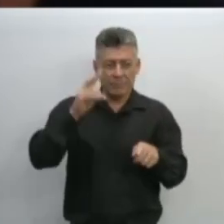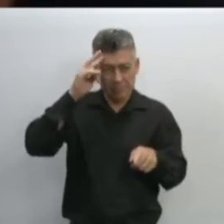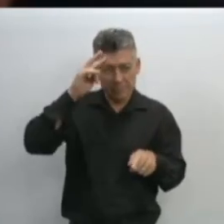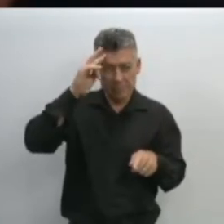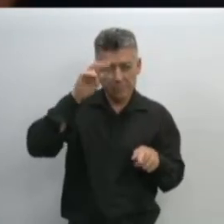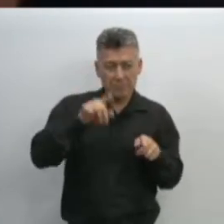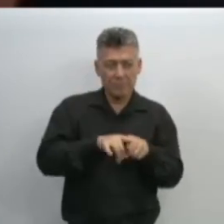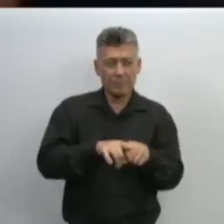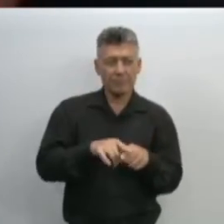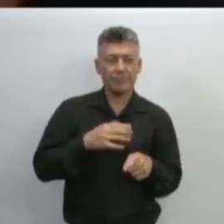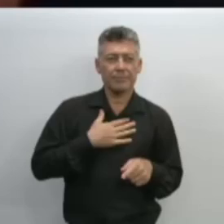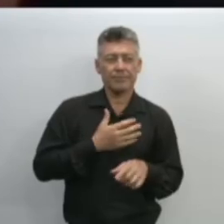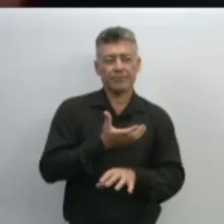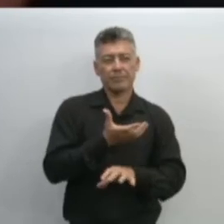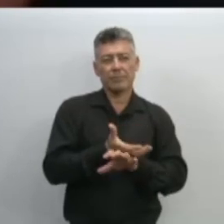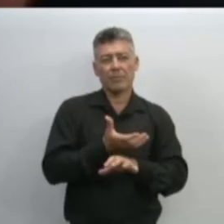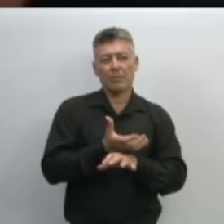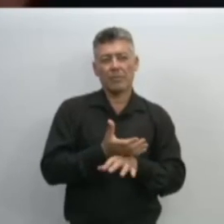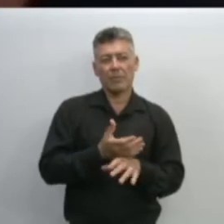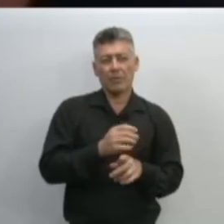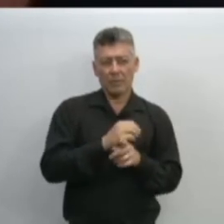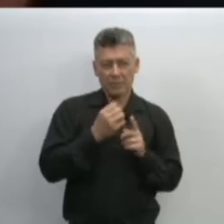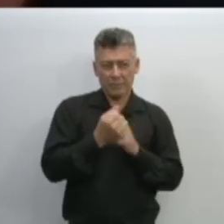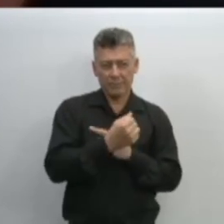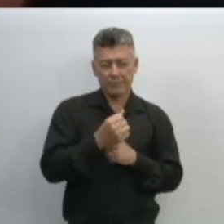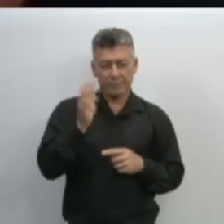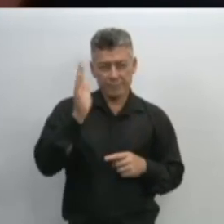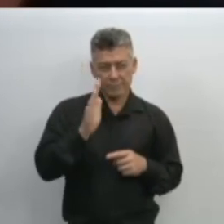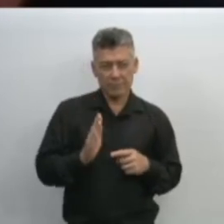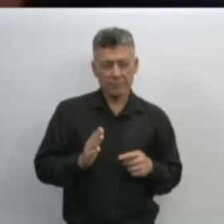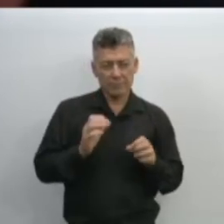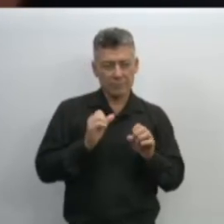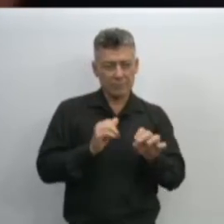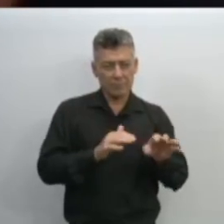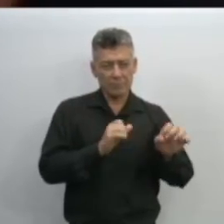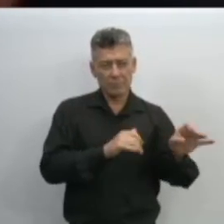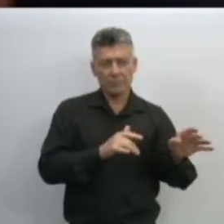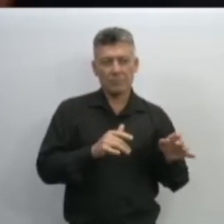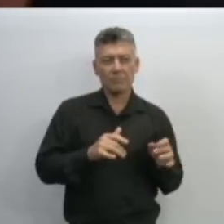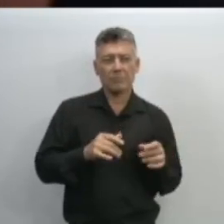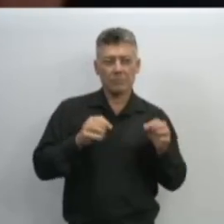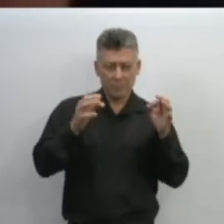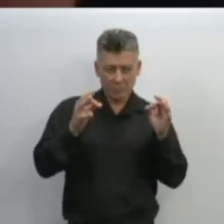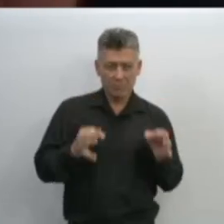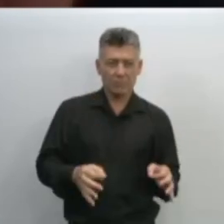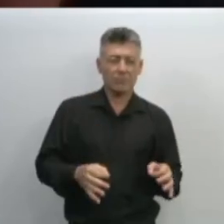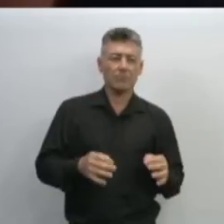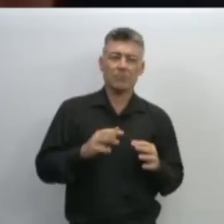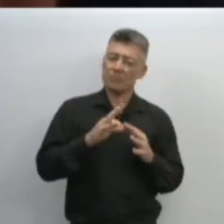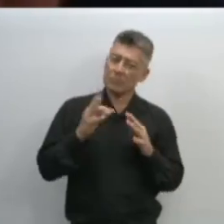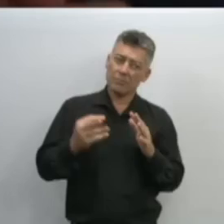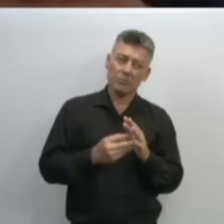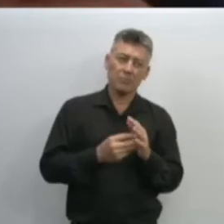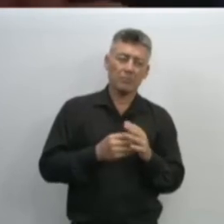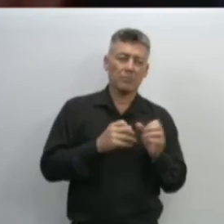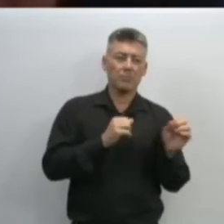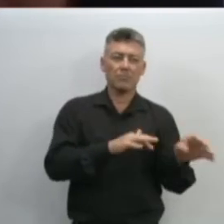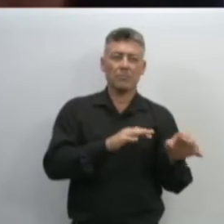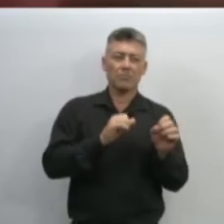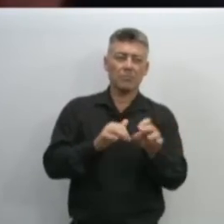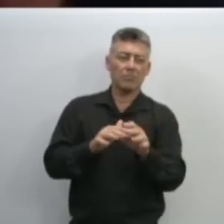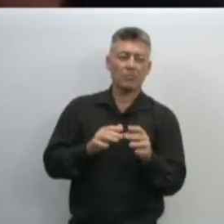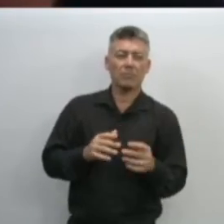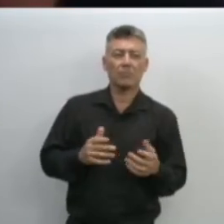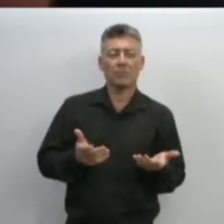muito a formação econômica e social do Brasil, ensino isso na universidade, em todas as universidades onde dei aula. E há